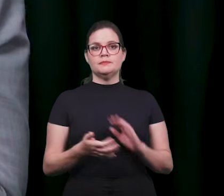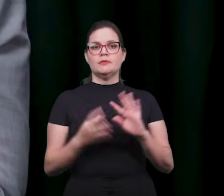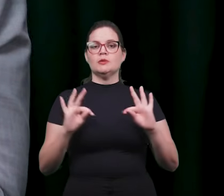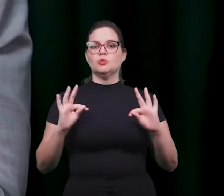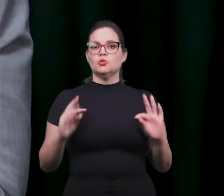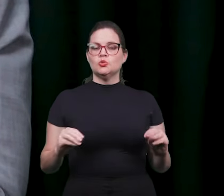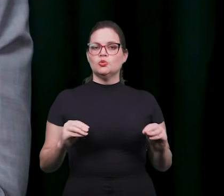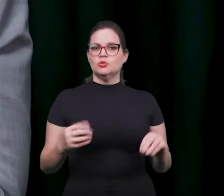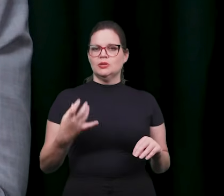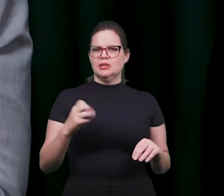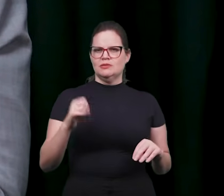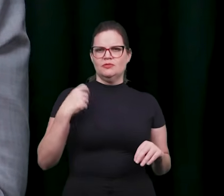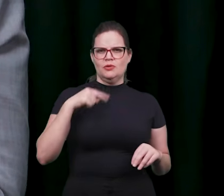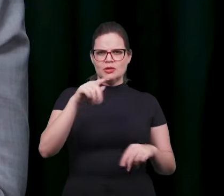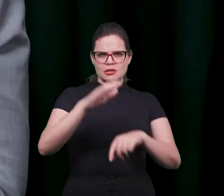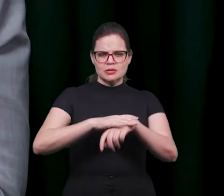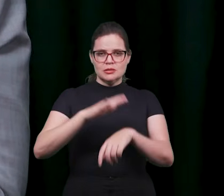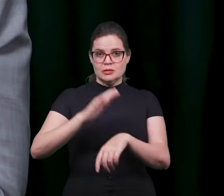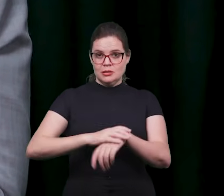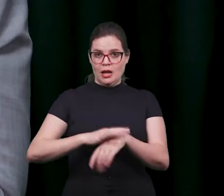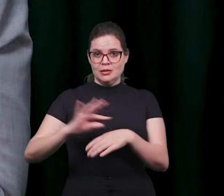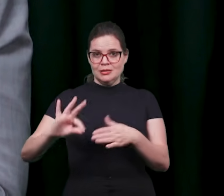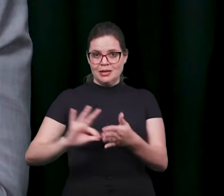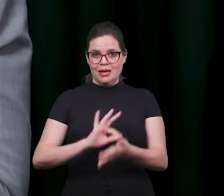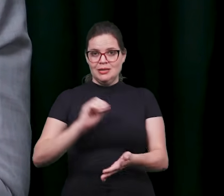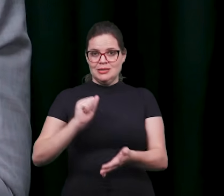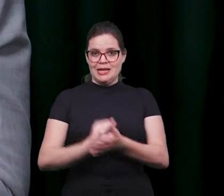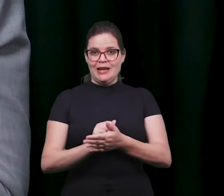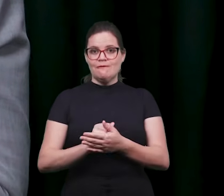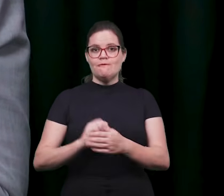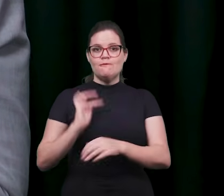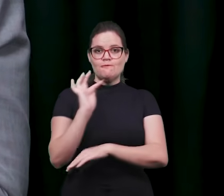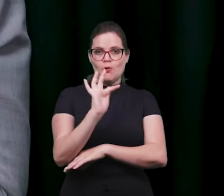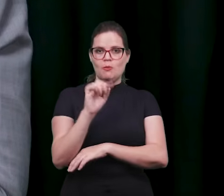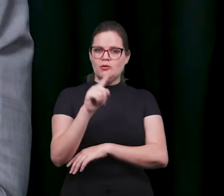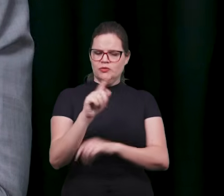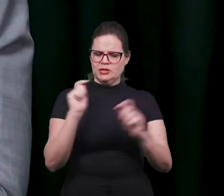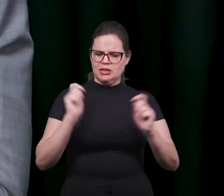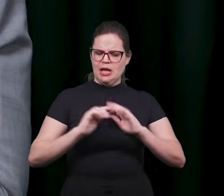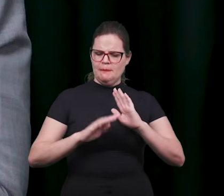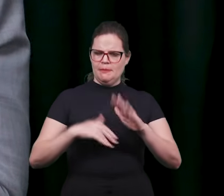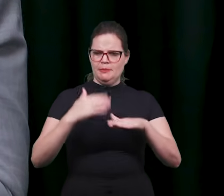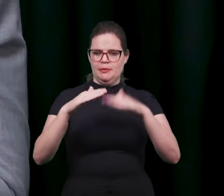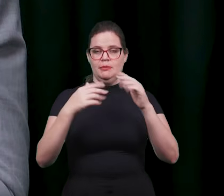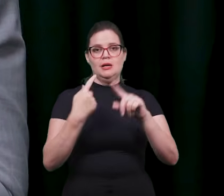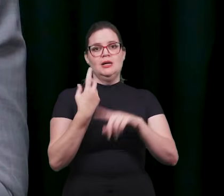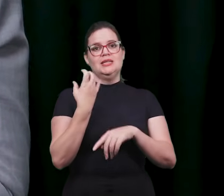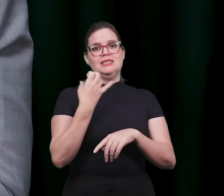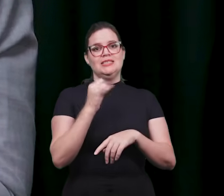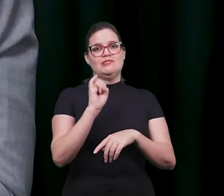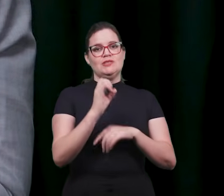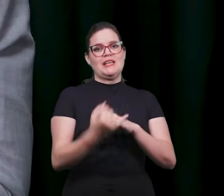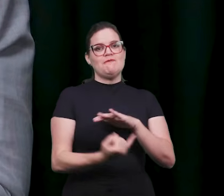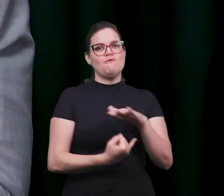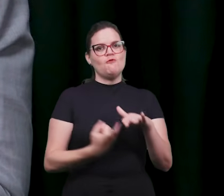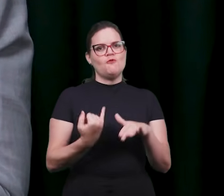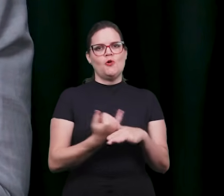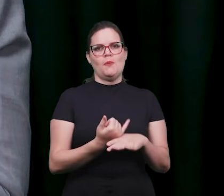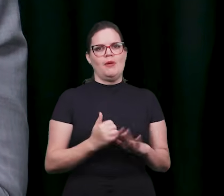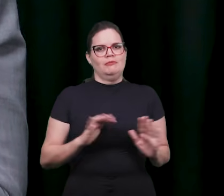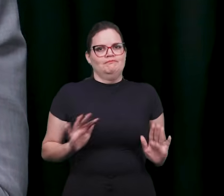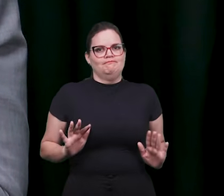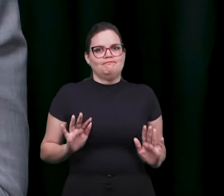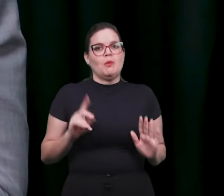quando você se formaliza, você tem condições de crescer. Quando você vive na